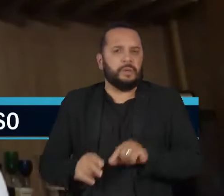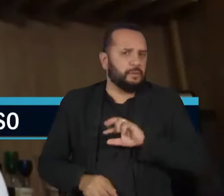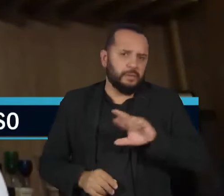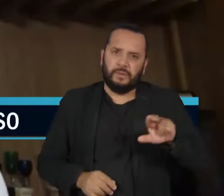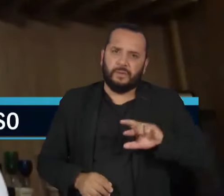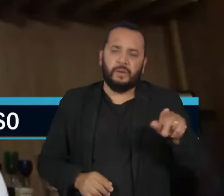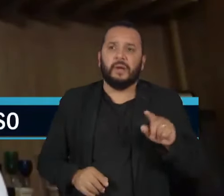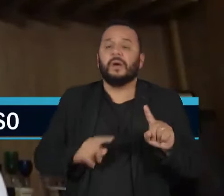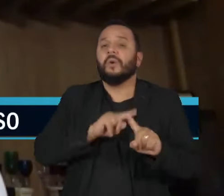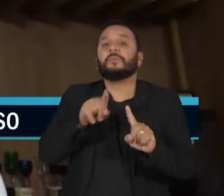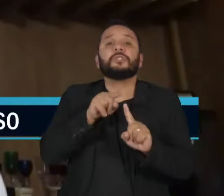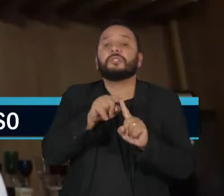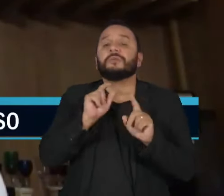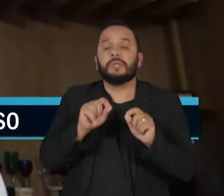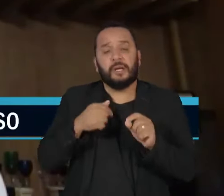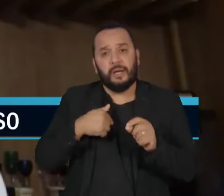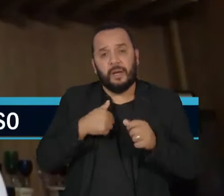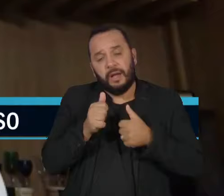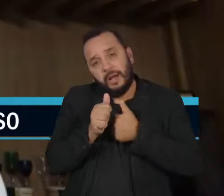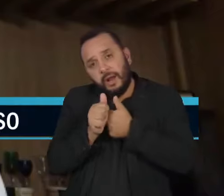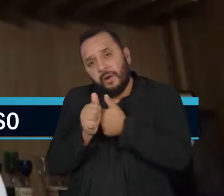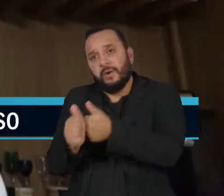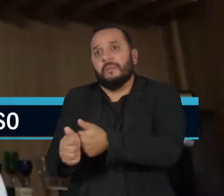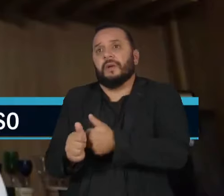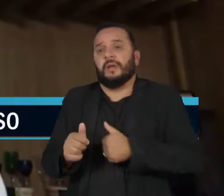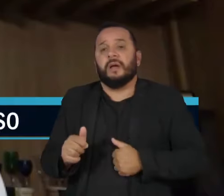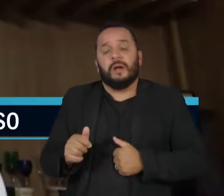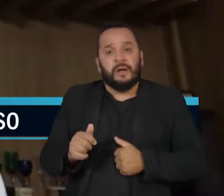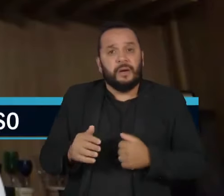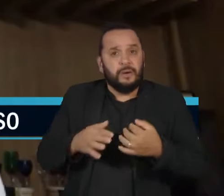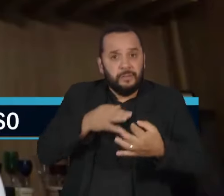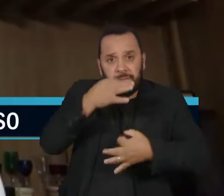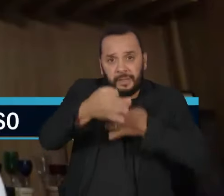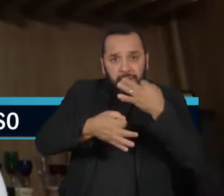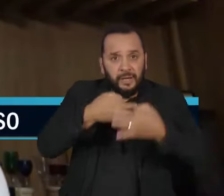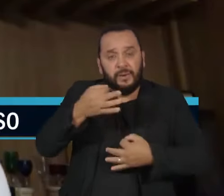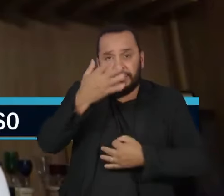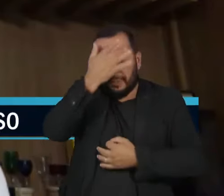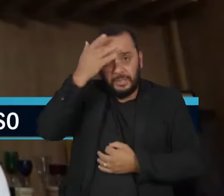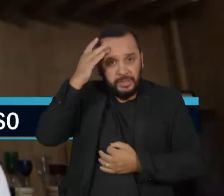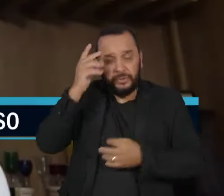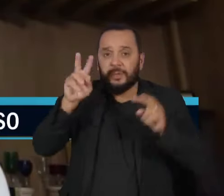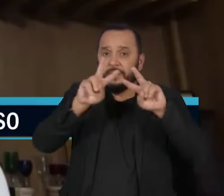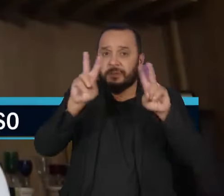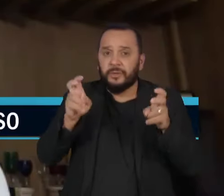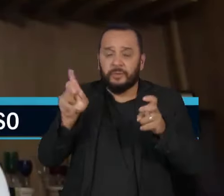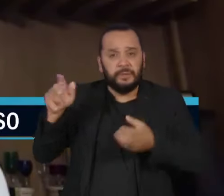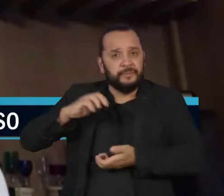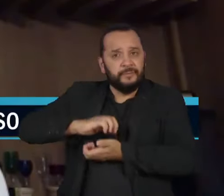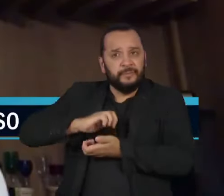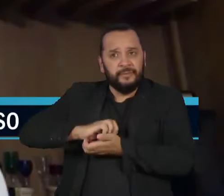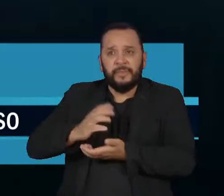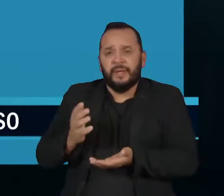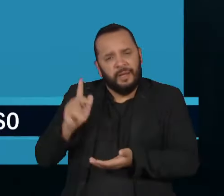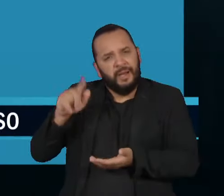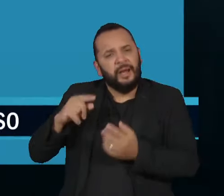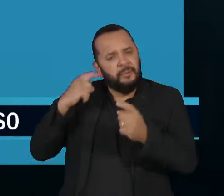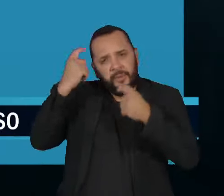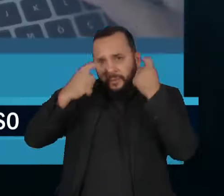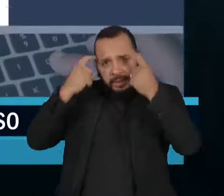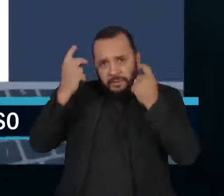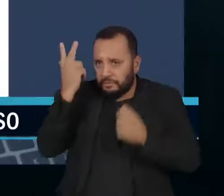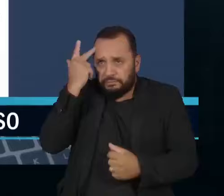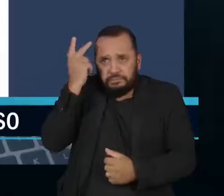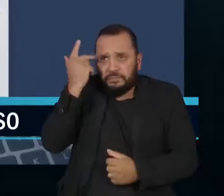é acompanhar eh O que a a opinião pública sobre o tribunal e acho que essa é uma preocupação Saudável em